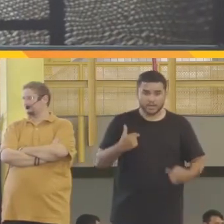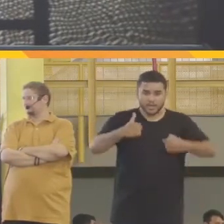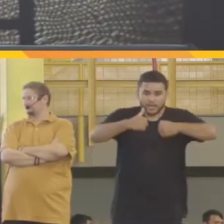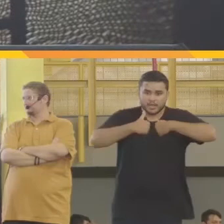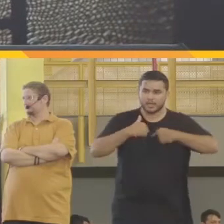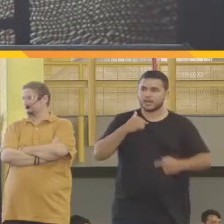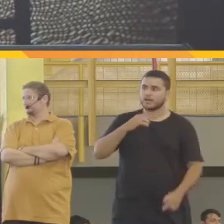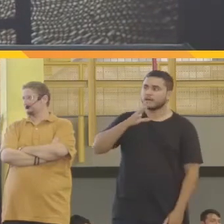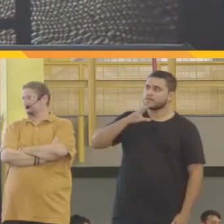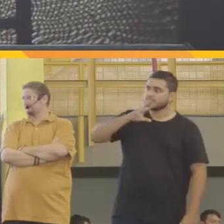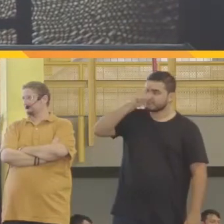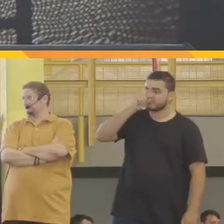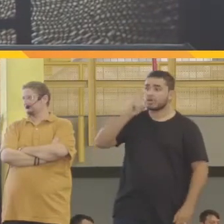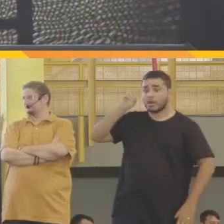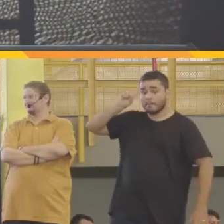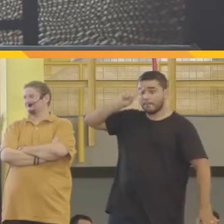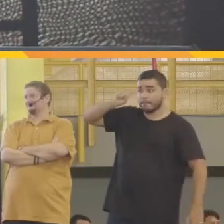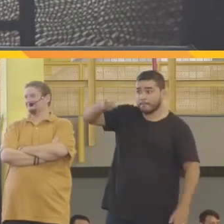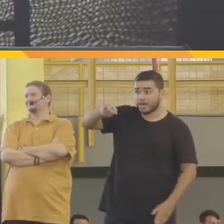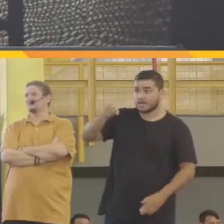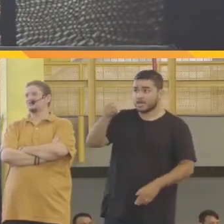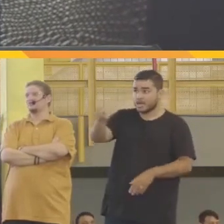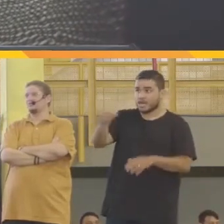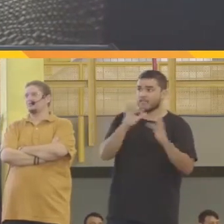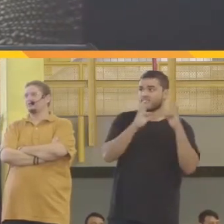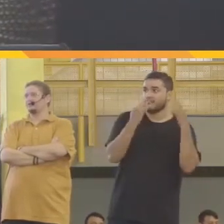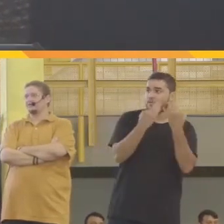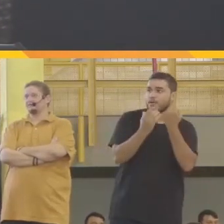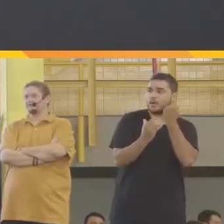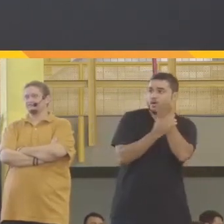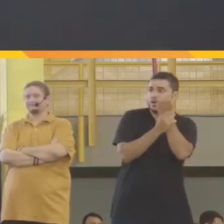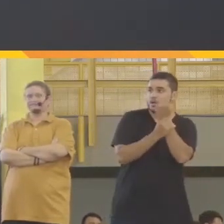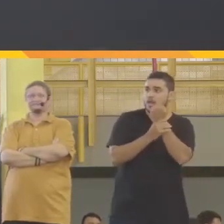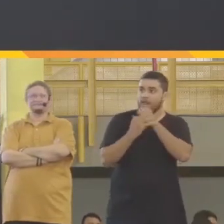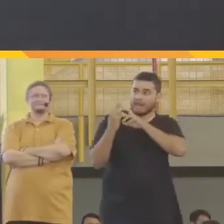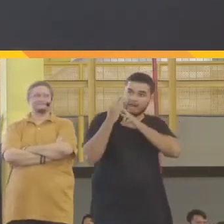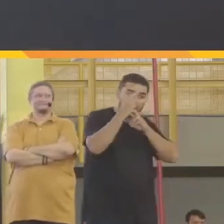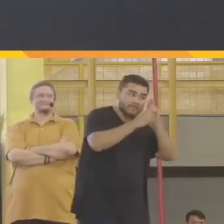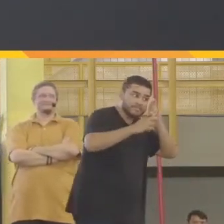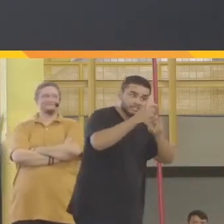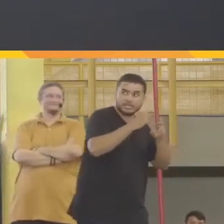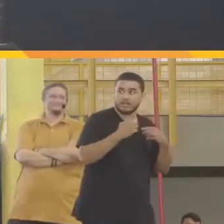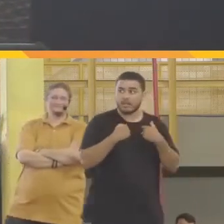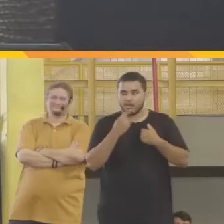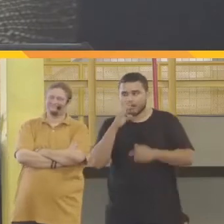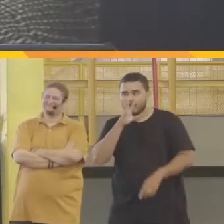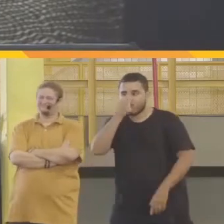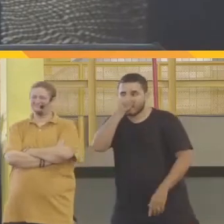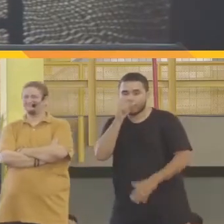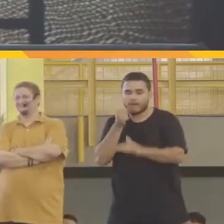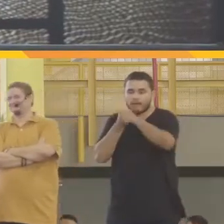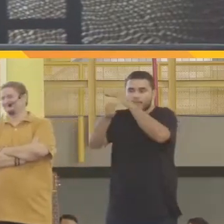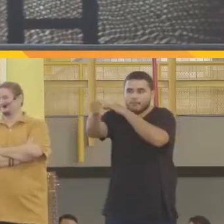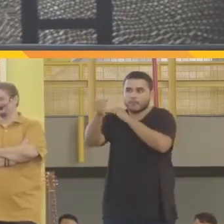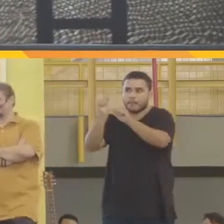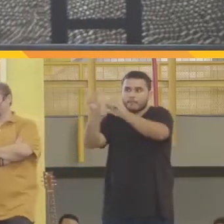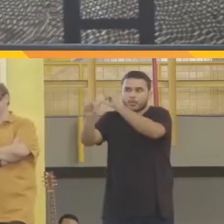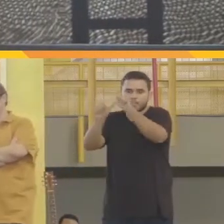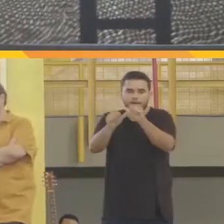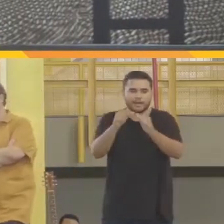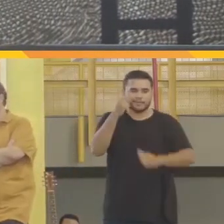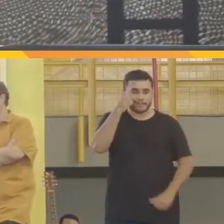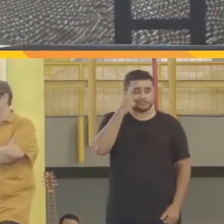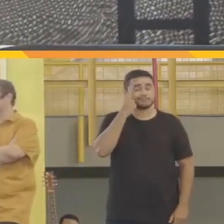para livrar familiares seus de investigações? Só um pouquinho. Tem? Ah, só o que tem. Pois